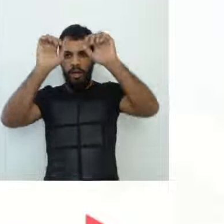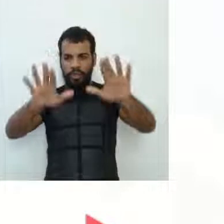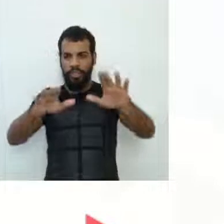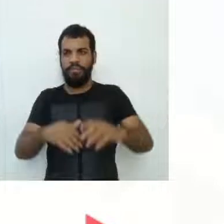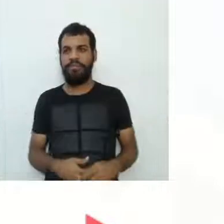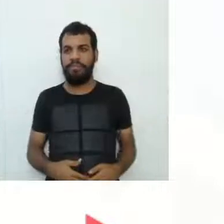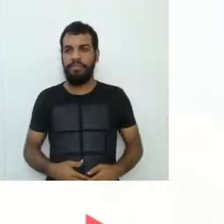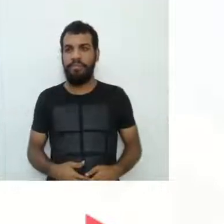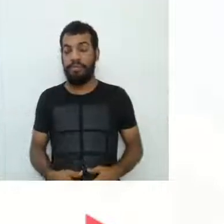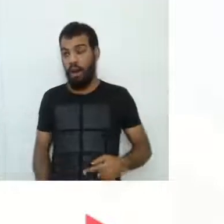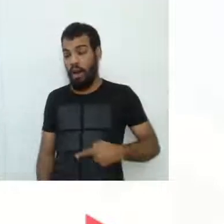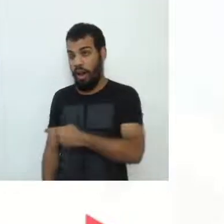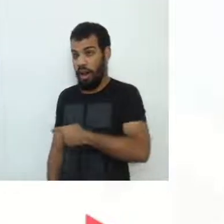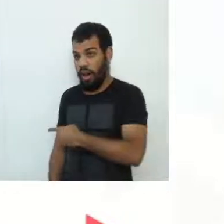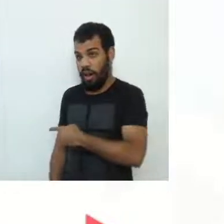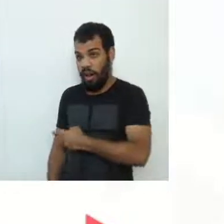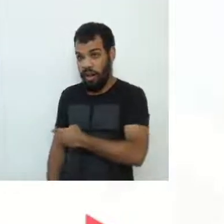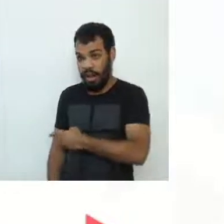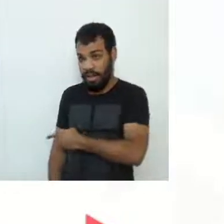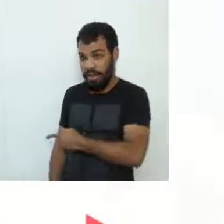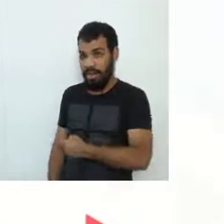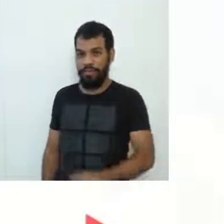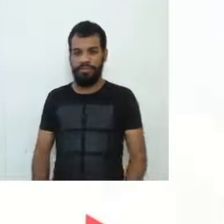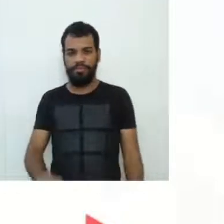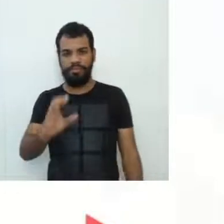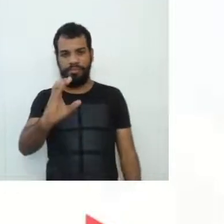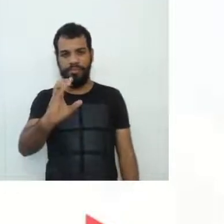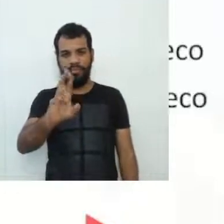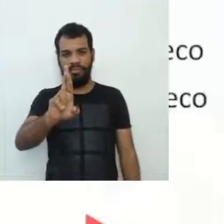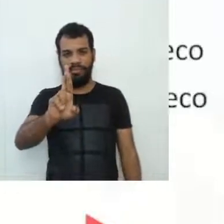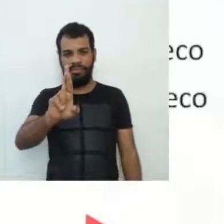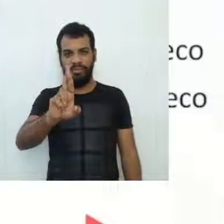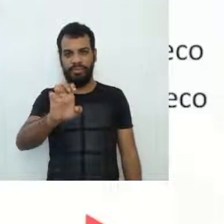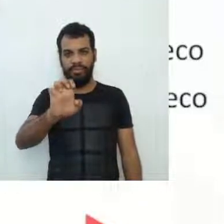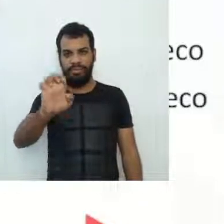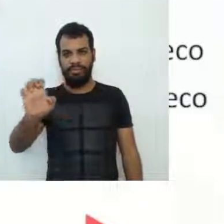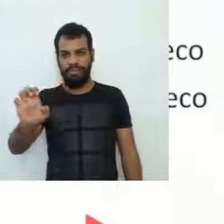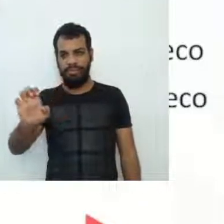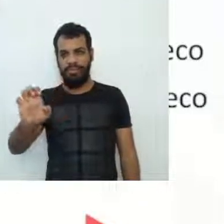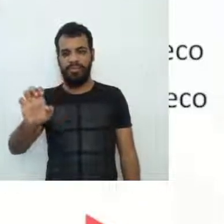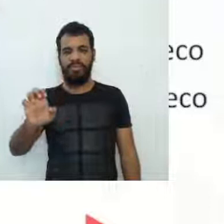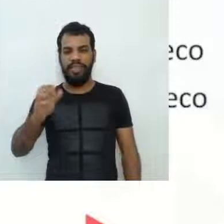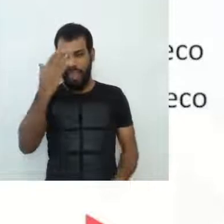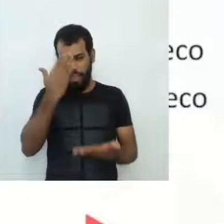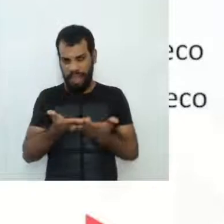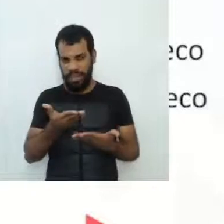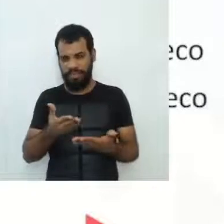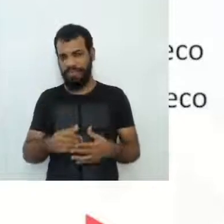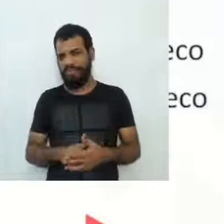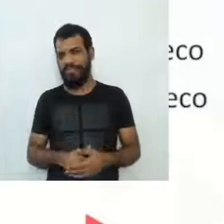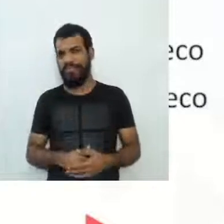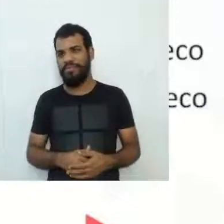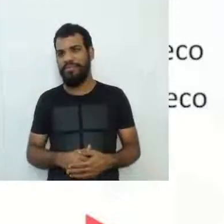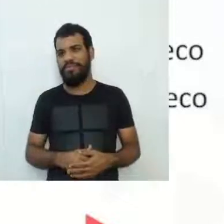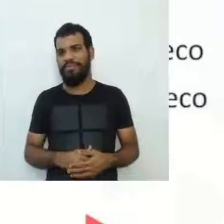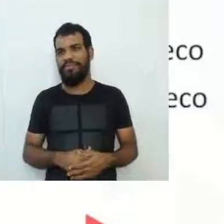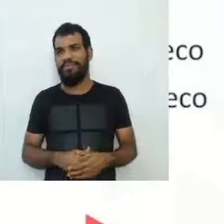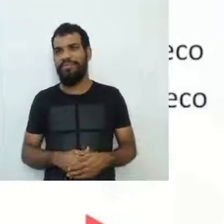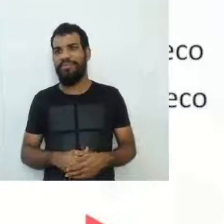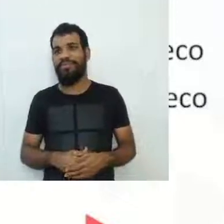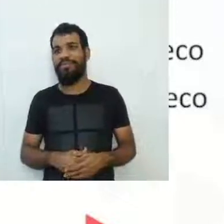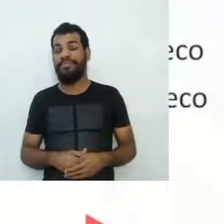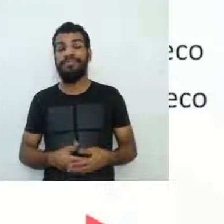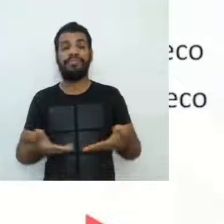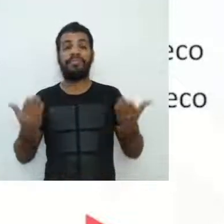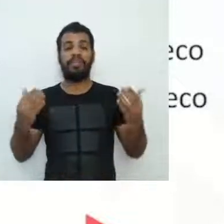em escrever o acento circunflexo porque já não está mais sendo utilizado. Outra questão é com relação ao uso do hífen.